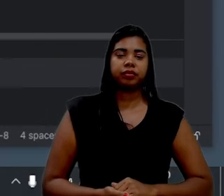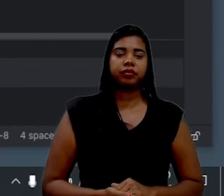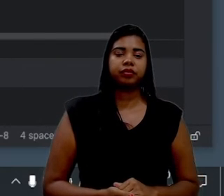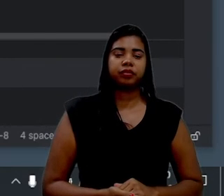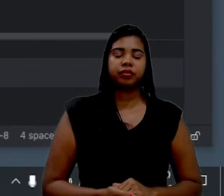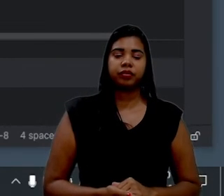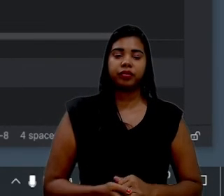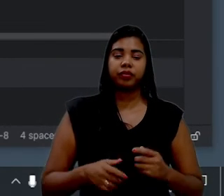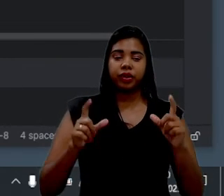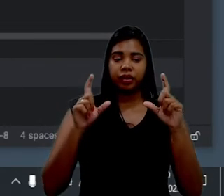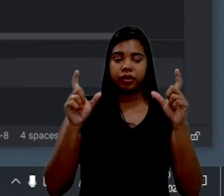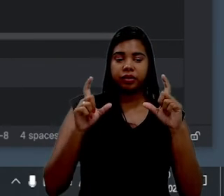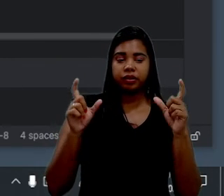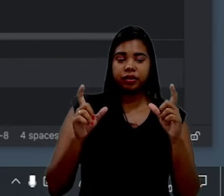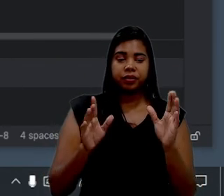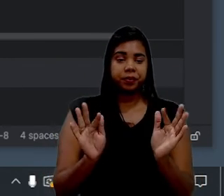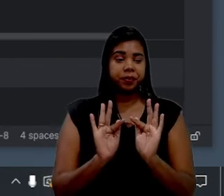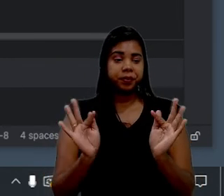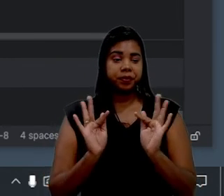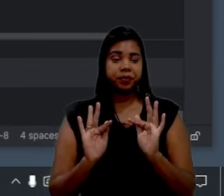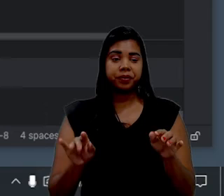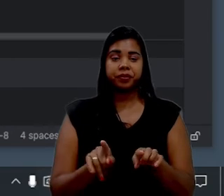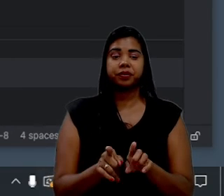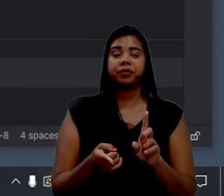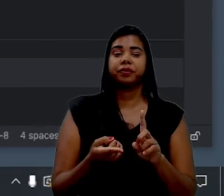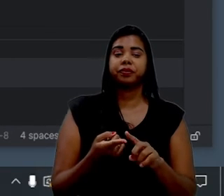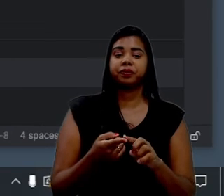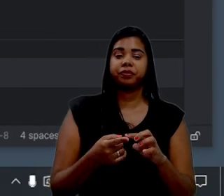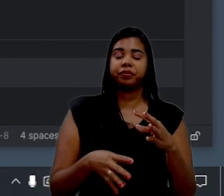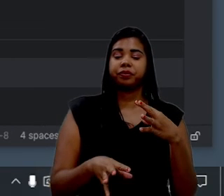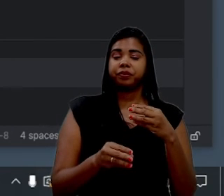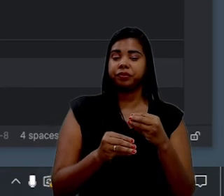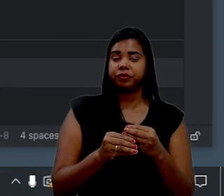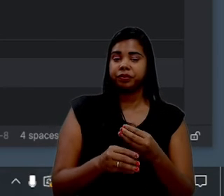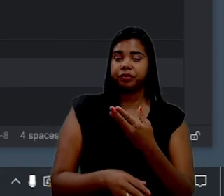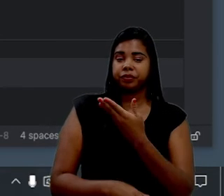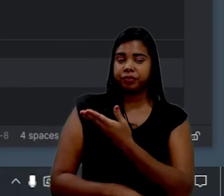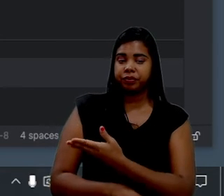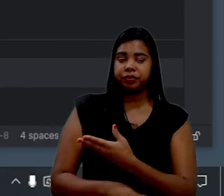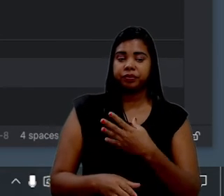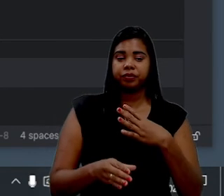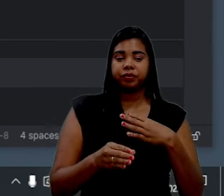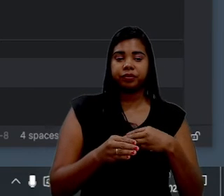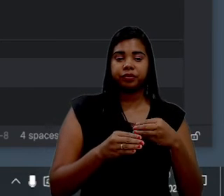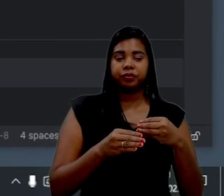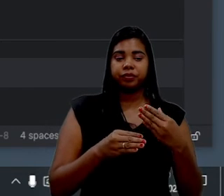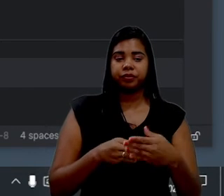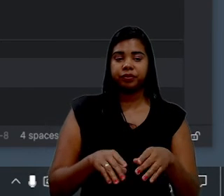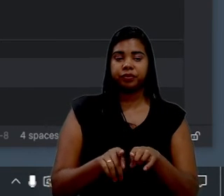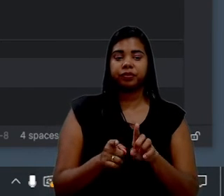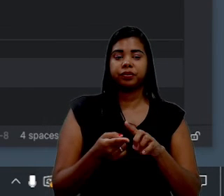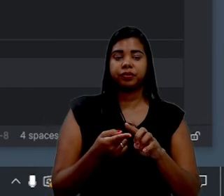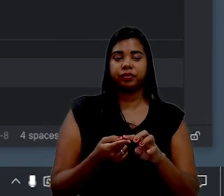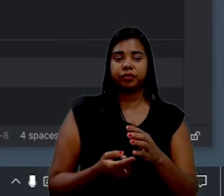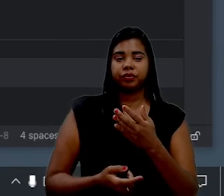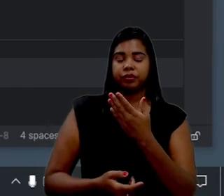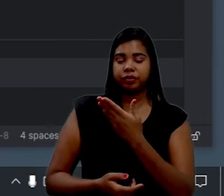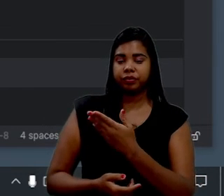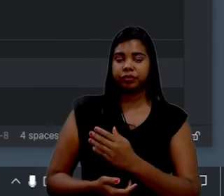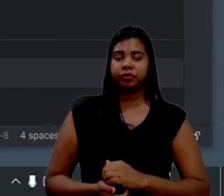templates entre aspas simples, então automaticamente ele puxa, tá, o nome da pasta está ali, template, é o padrão do Django, tá, gente? Então ele